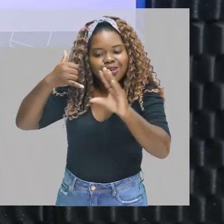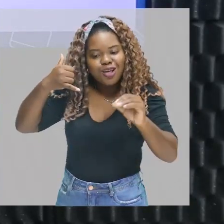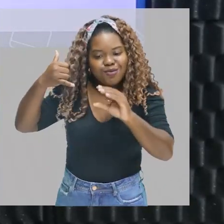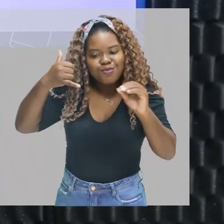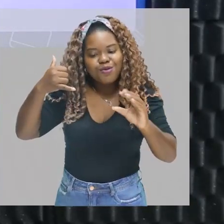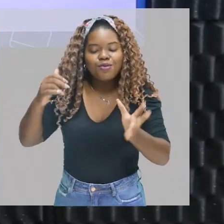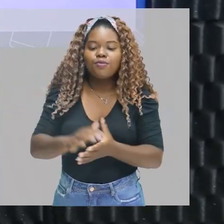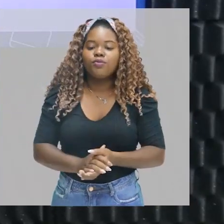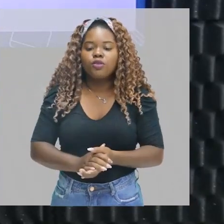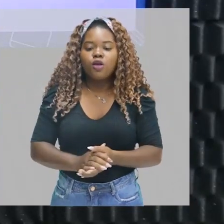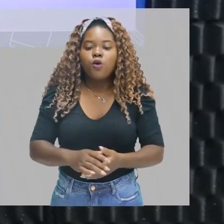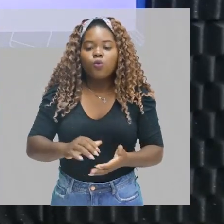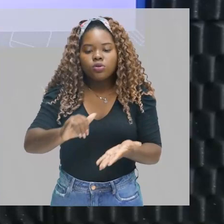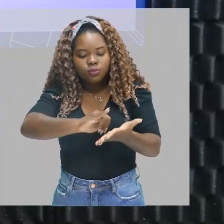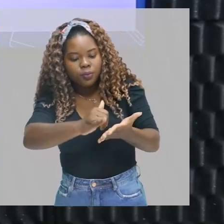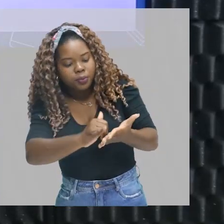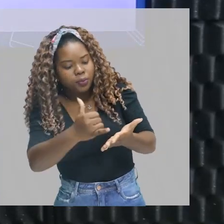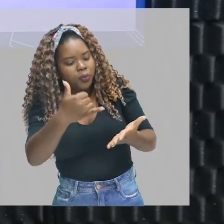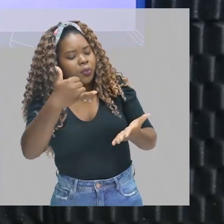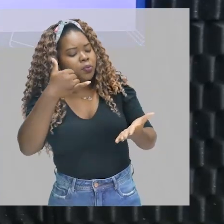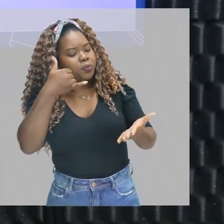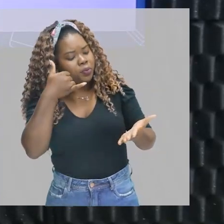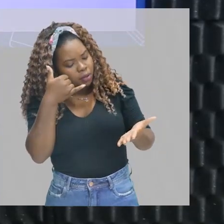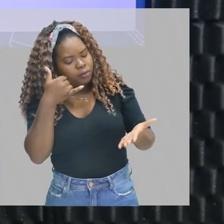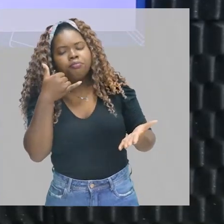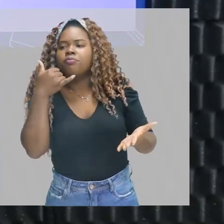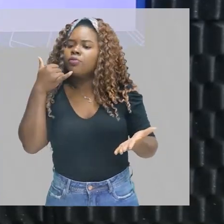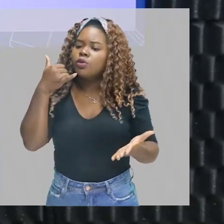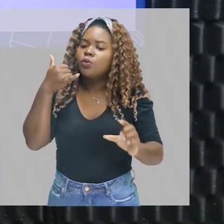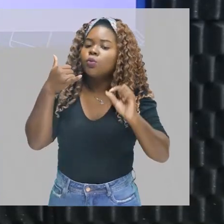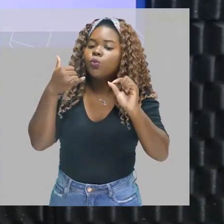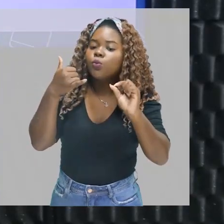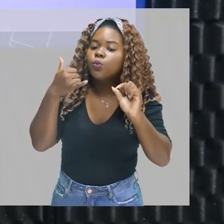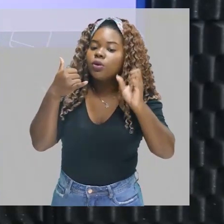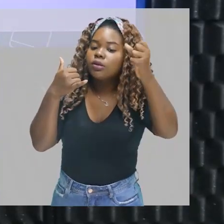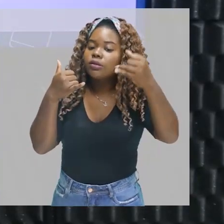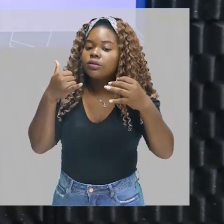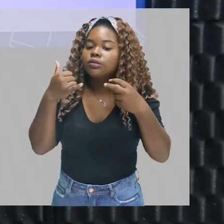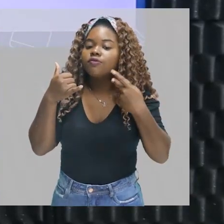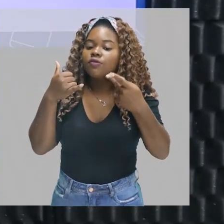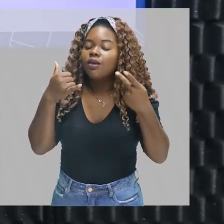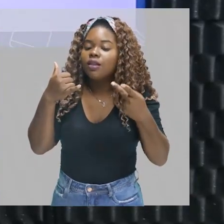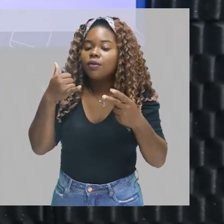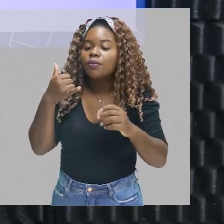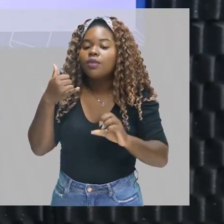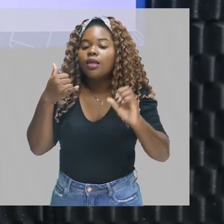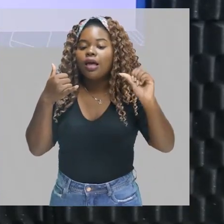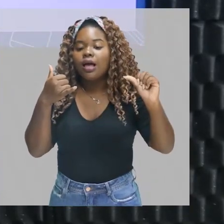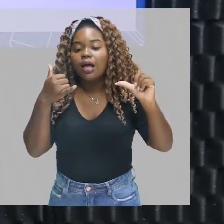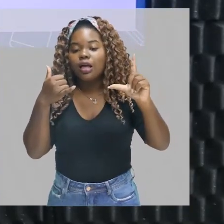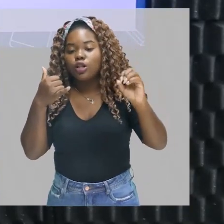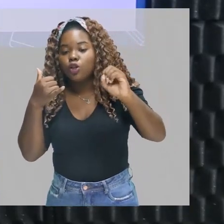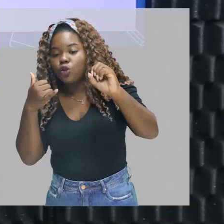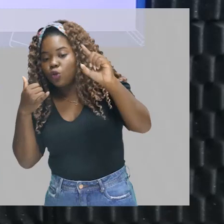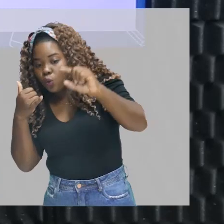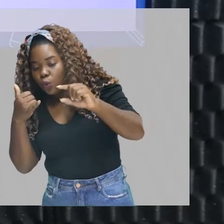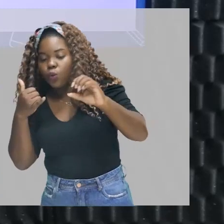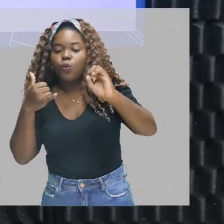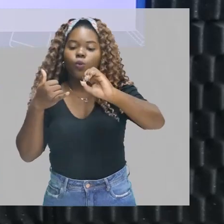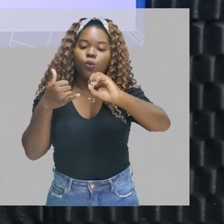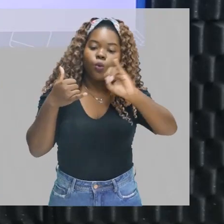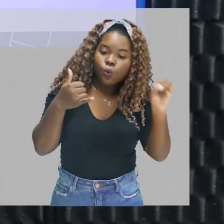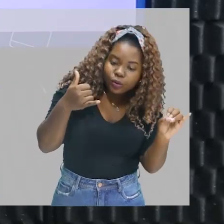a gente atende ao telefone, né? O que é que a gente diz? Alô, oi, sempre para quê? Para estabelecer essa